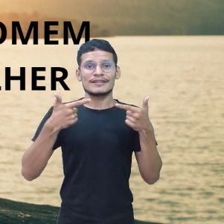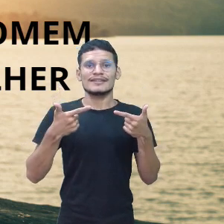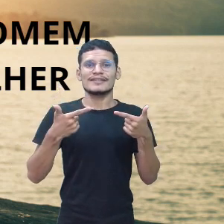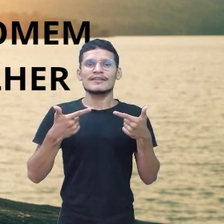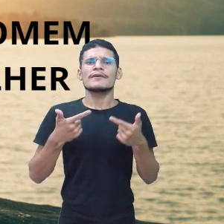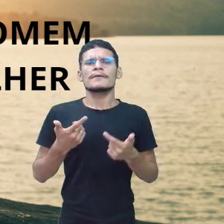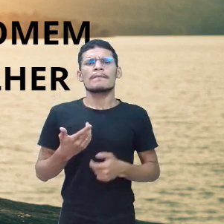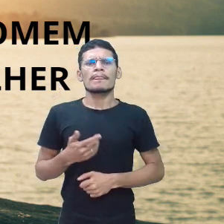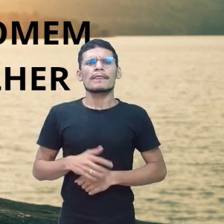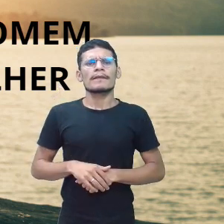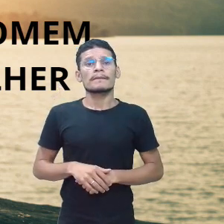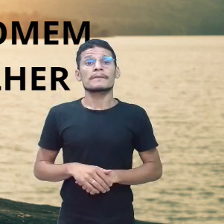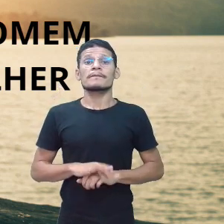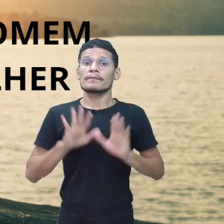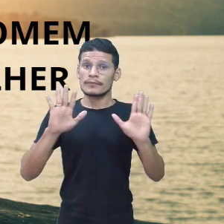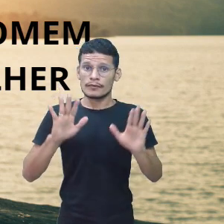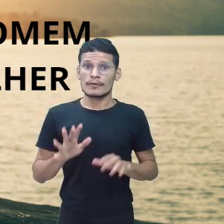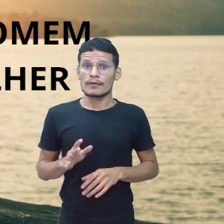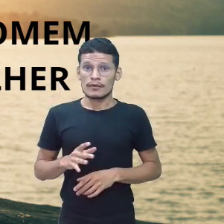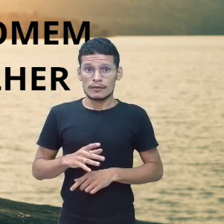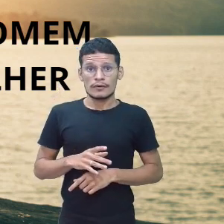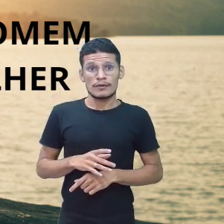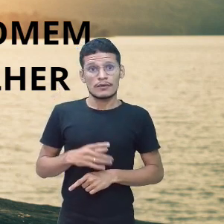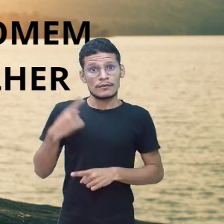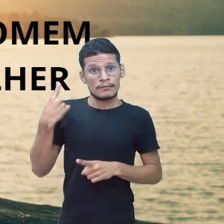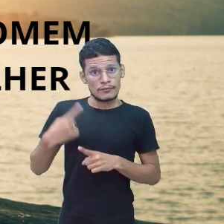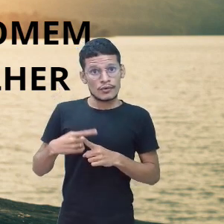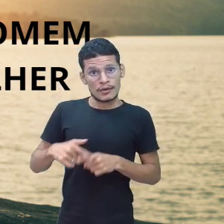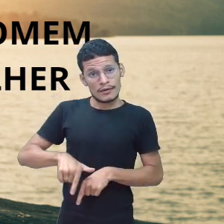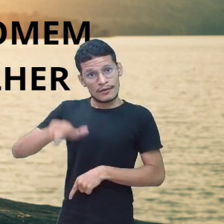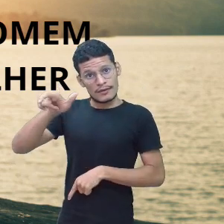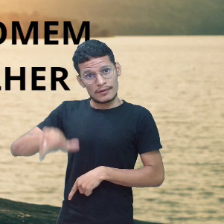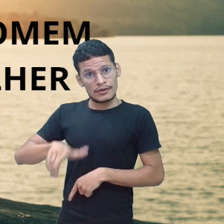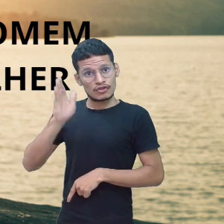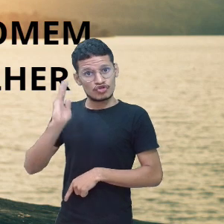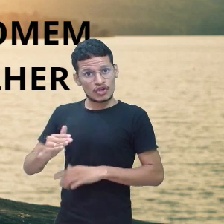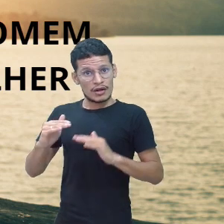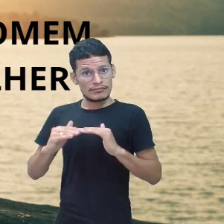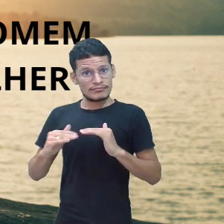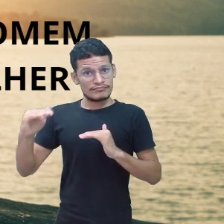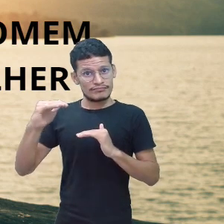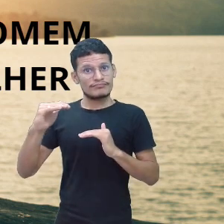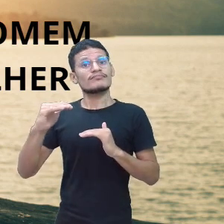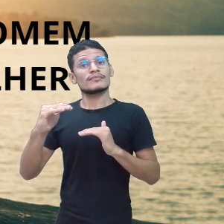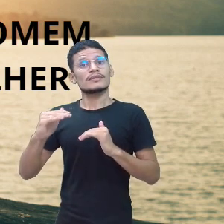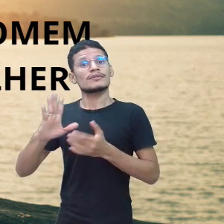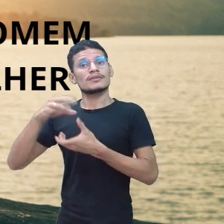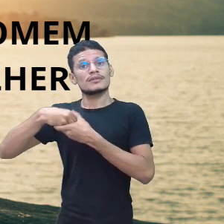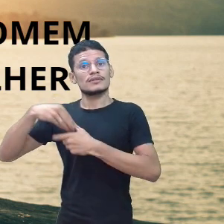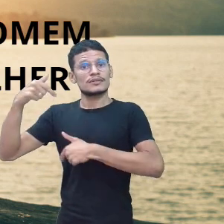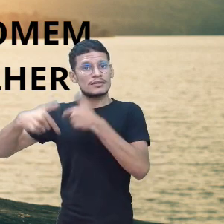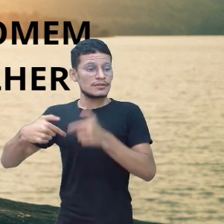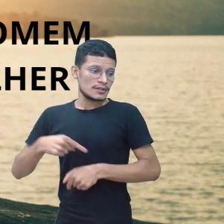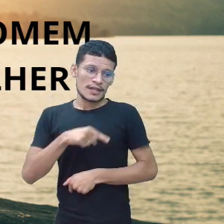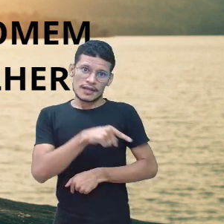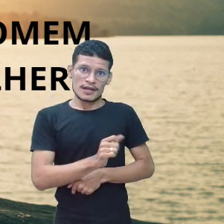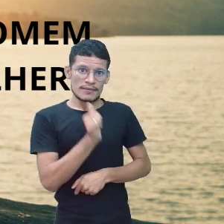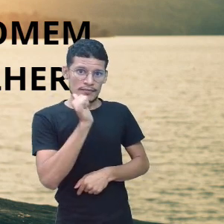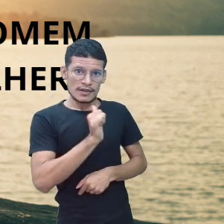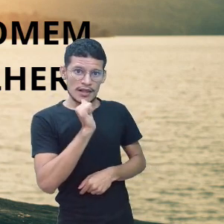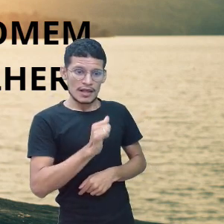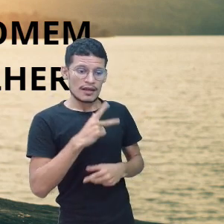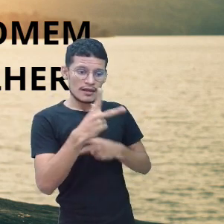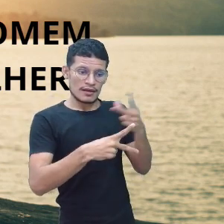sorrindo. Aquele porque foi promovido. Esta por ter recebido um